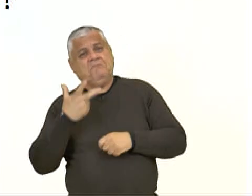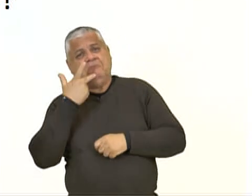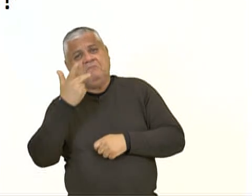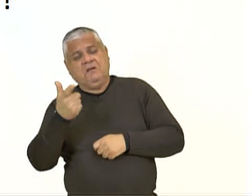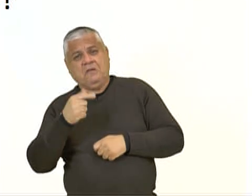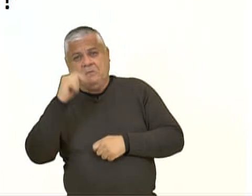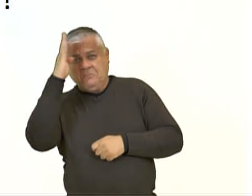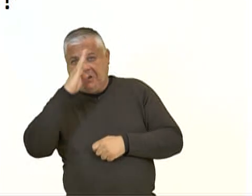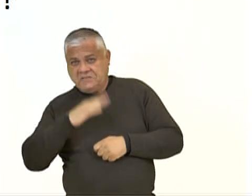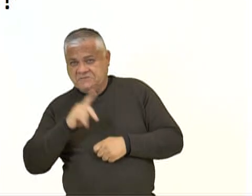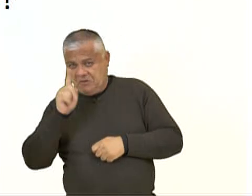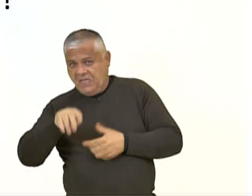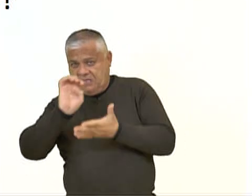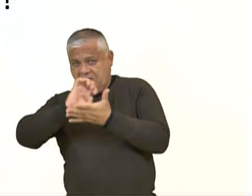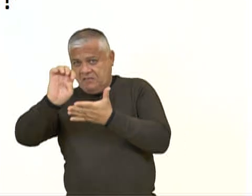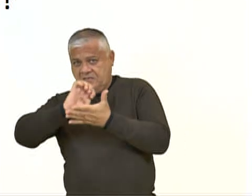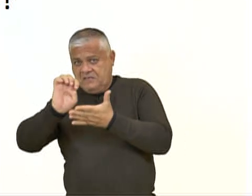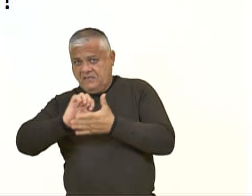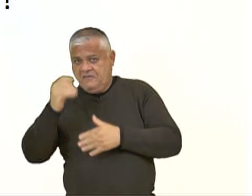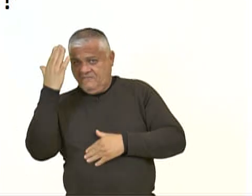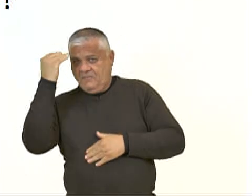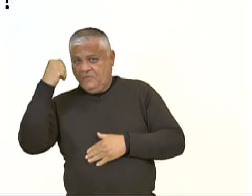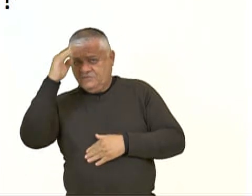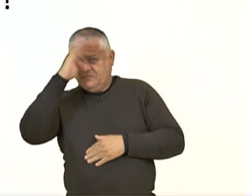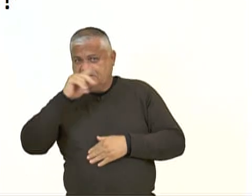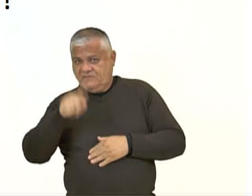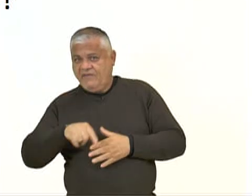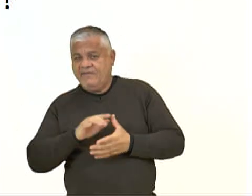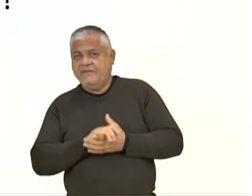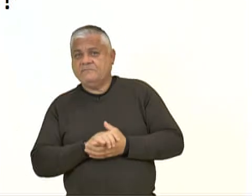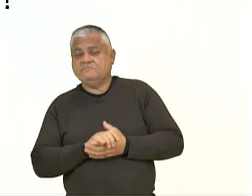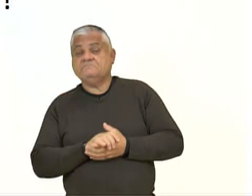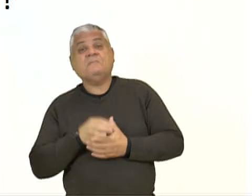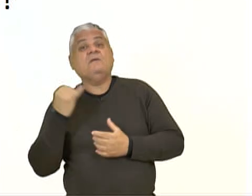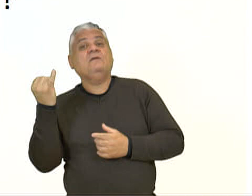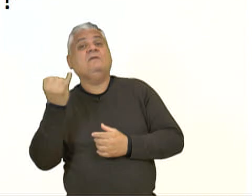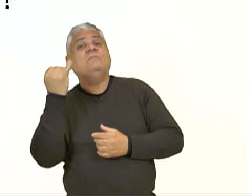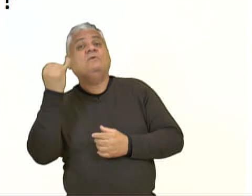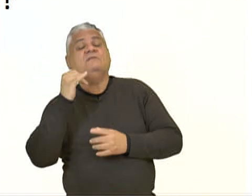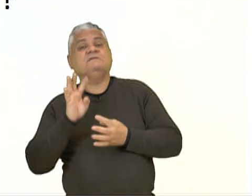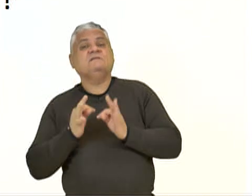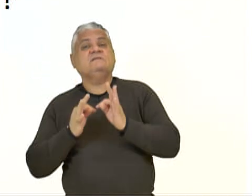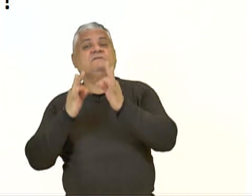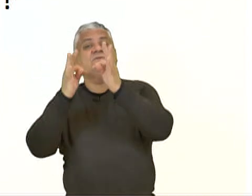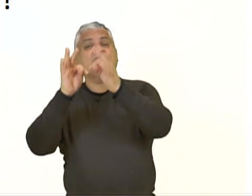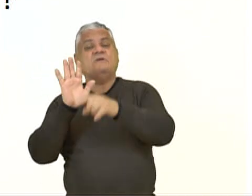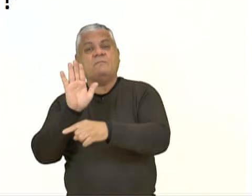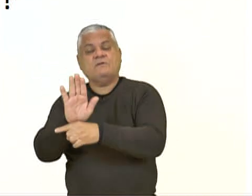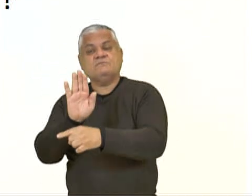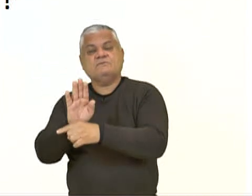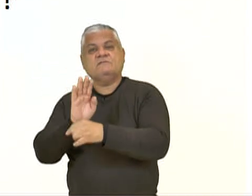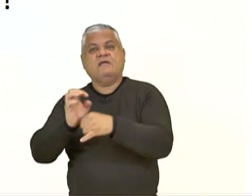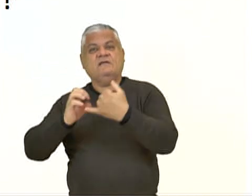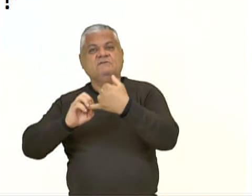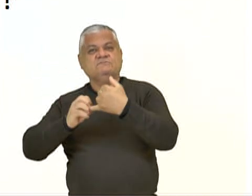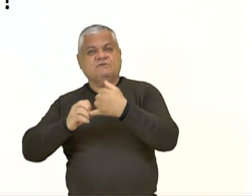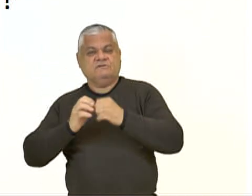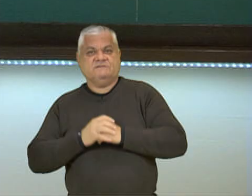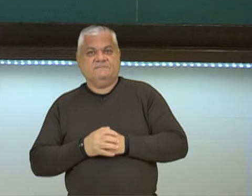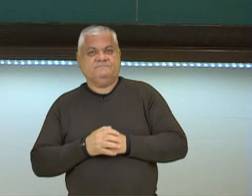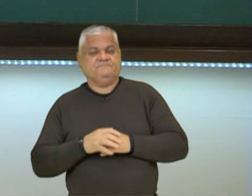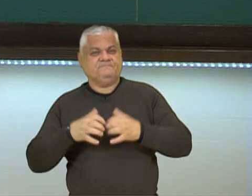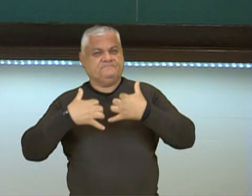Brasil é um grande exportador de soja, a partir do gráfico? Qual a importância das tecnologias para o cultivo da soja?